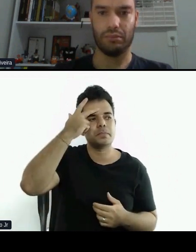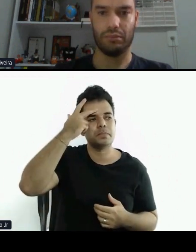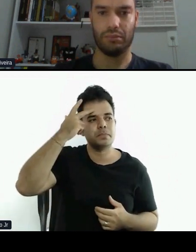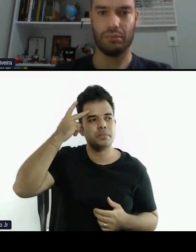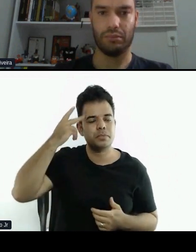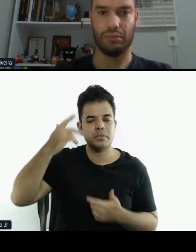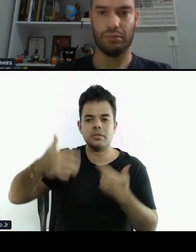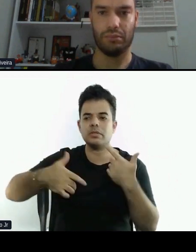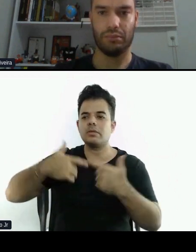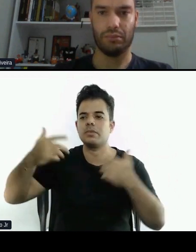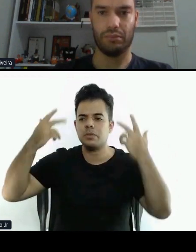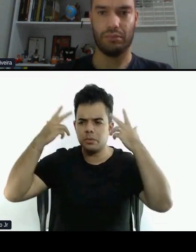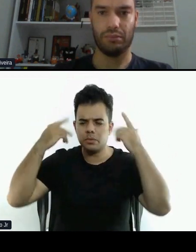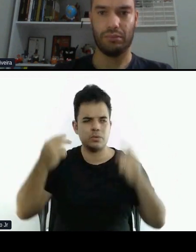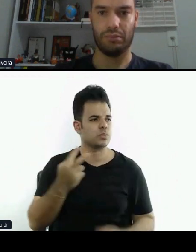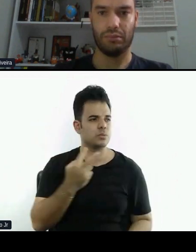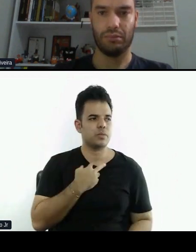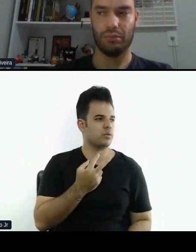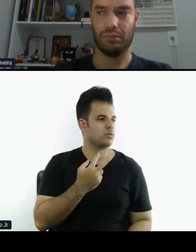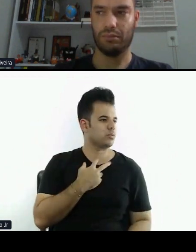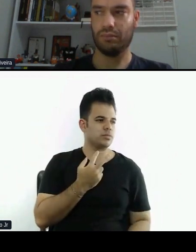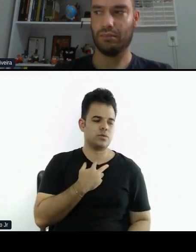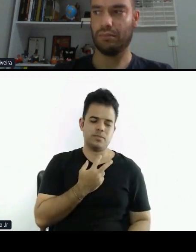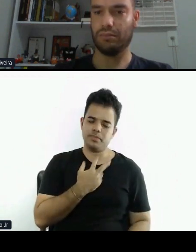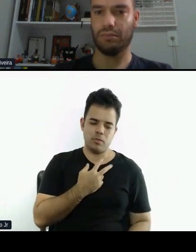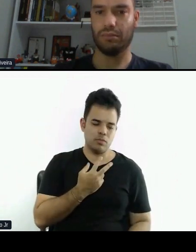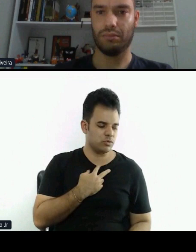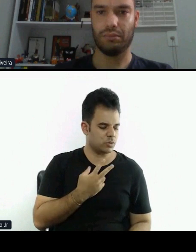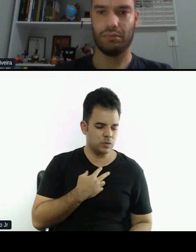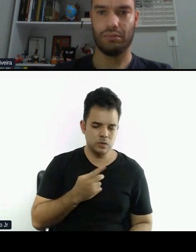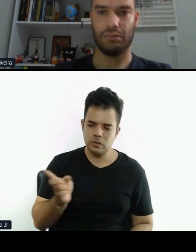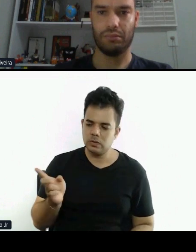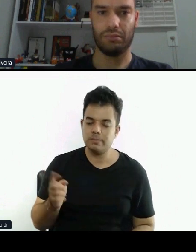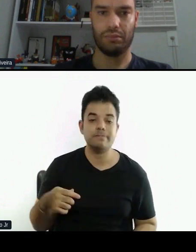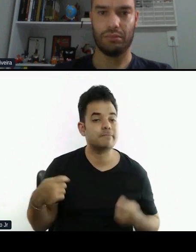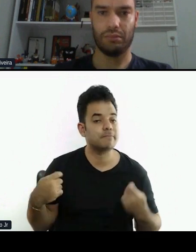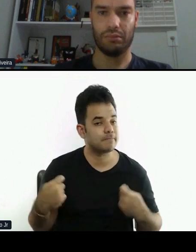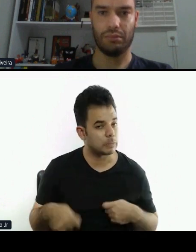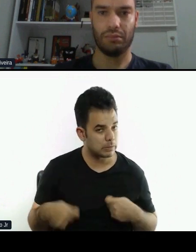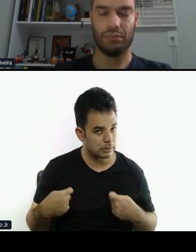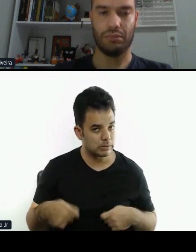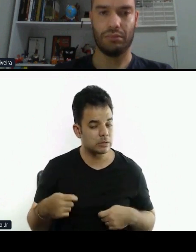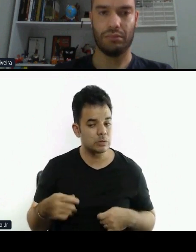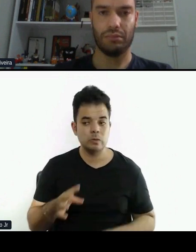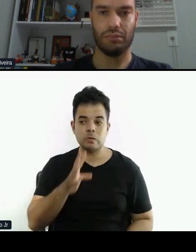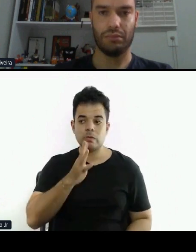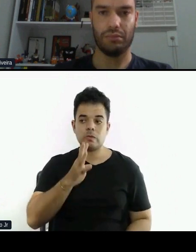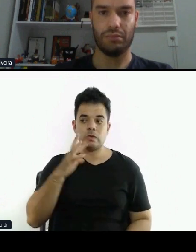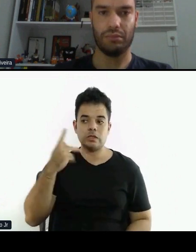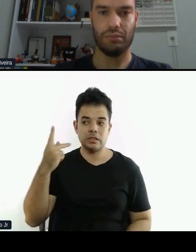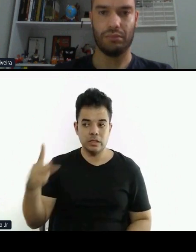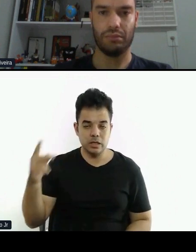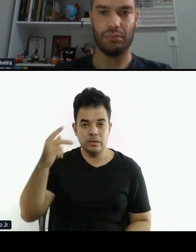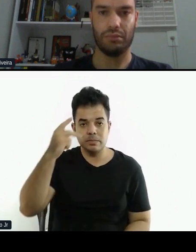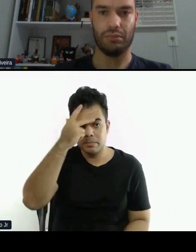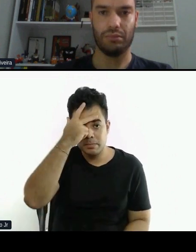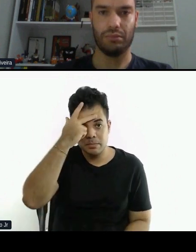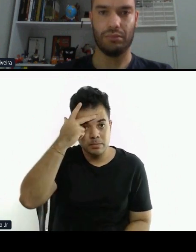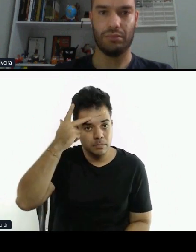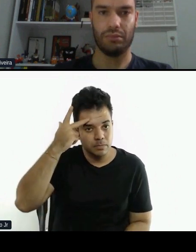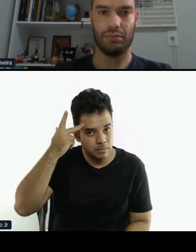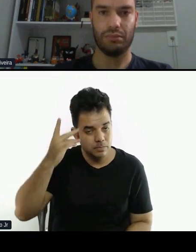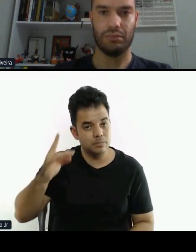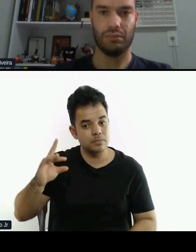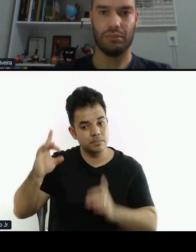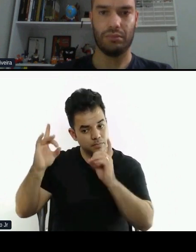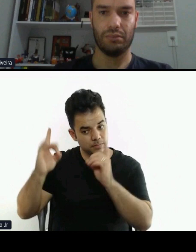geral. Então não pode. Então você tem que ter, naturalmente, de acordo com o conhecimento da pessoa com deficiência, dar a ele